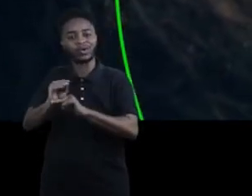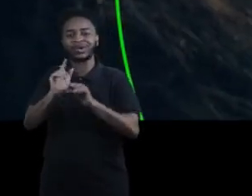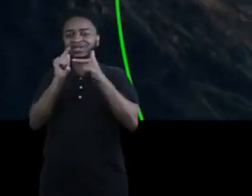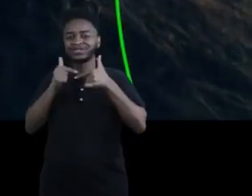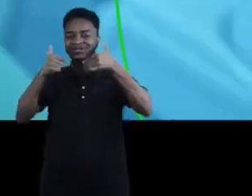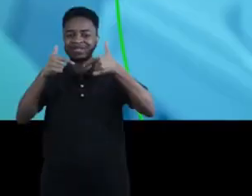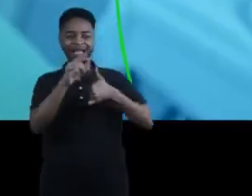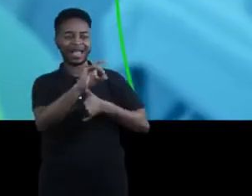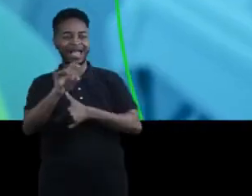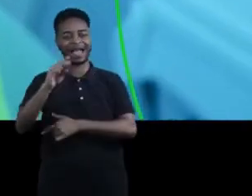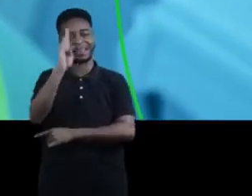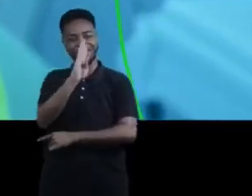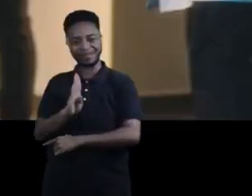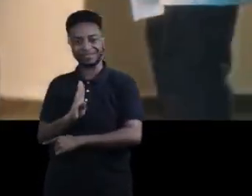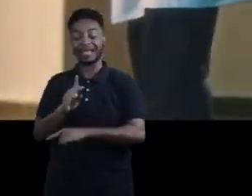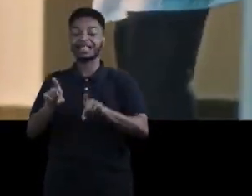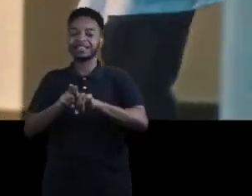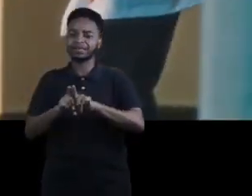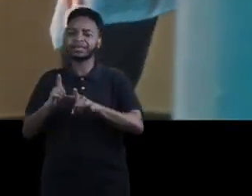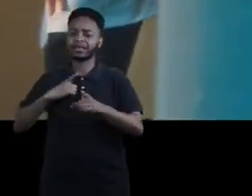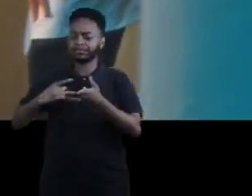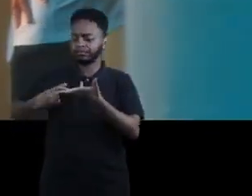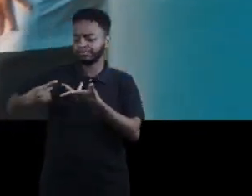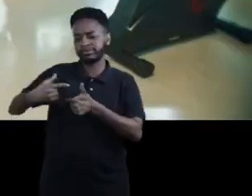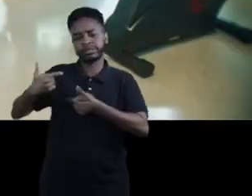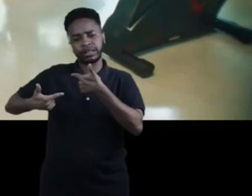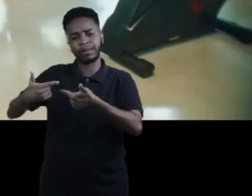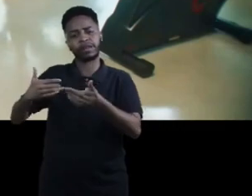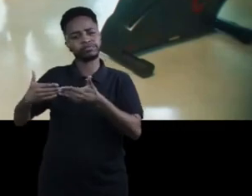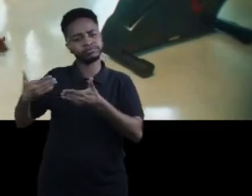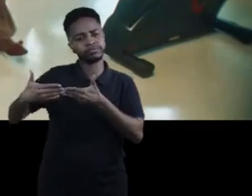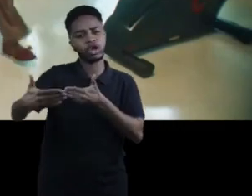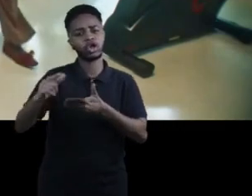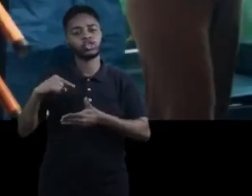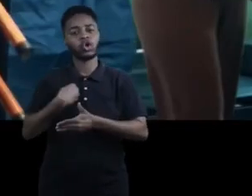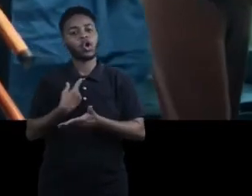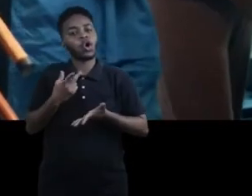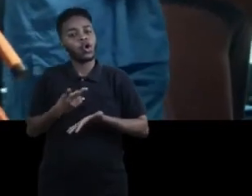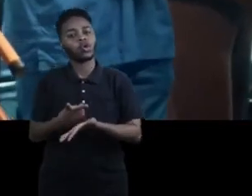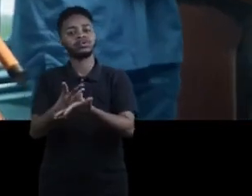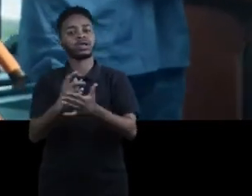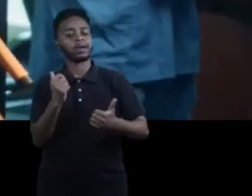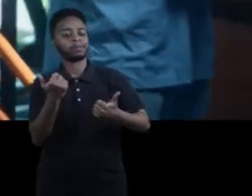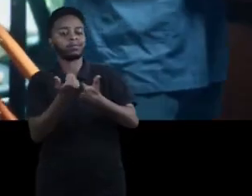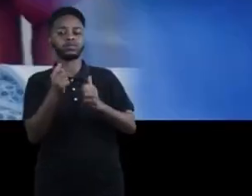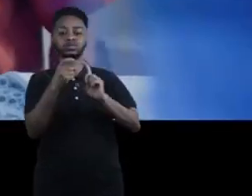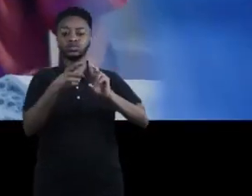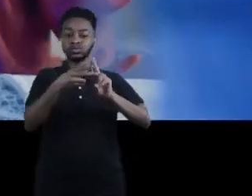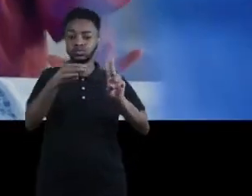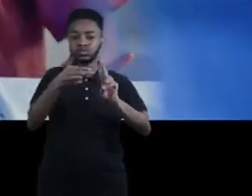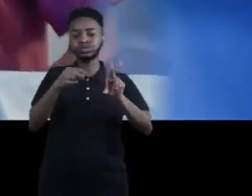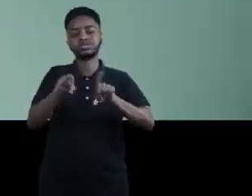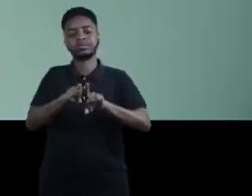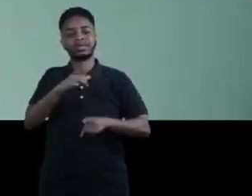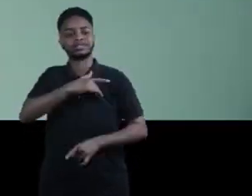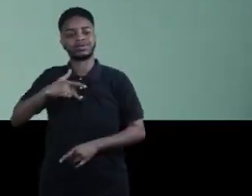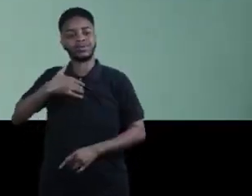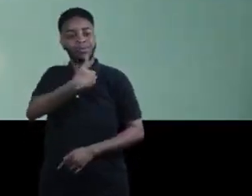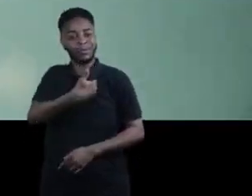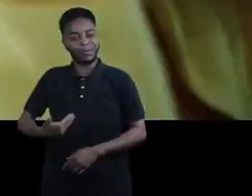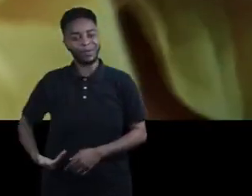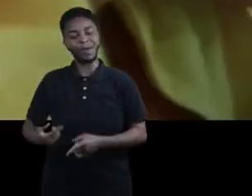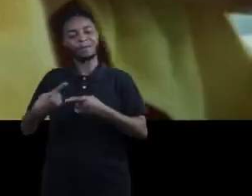dos sorrisos dos brasileiros. Ainda tem muito a fazer e vamos seguir assim, fortalecendo o SUS e a saúde